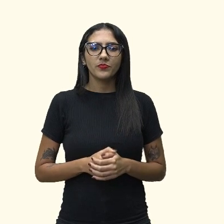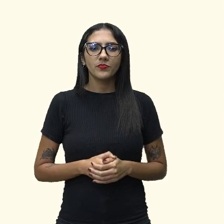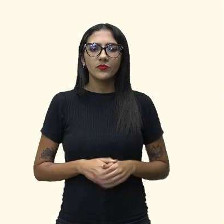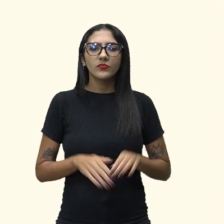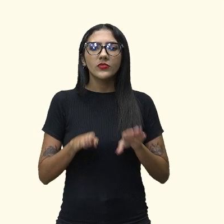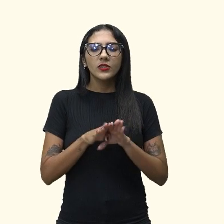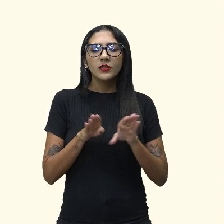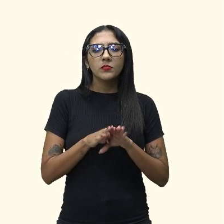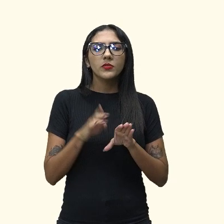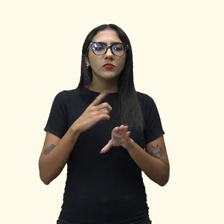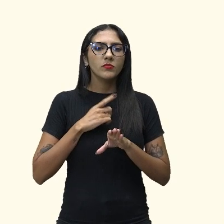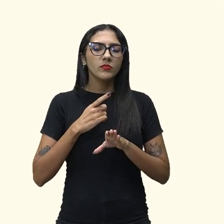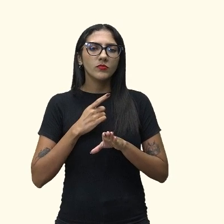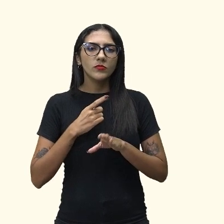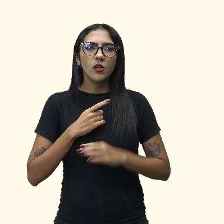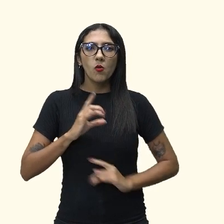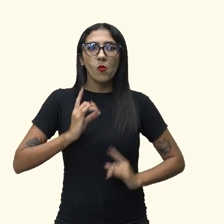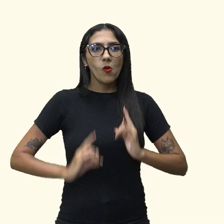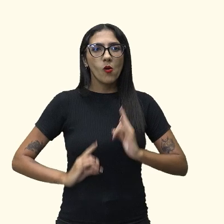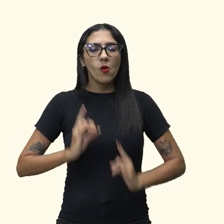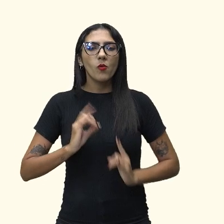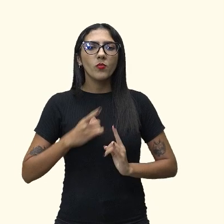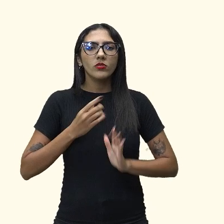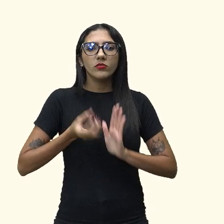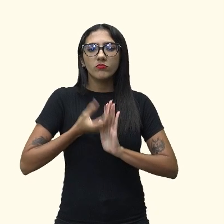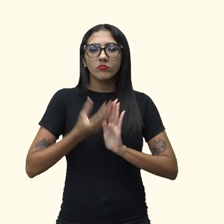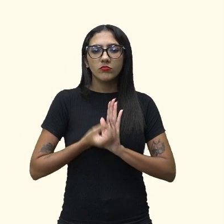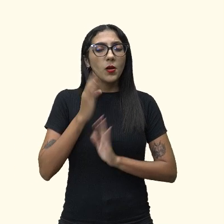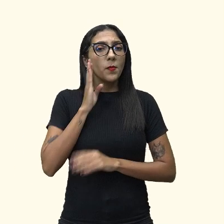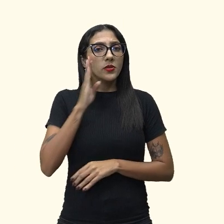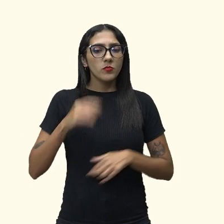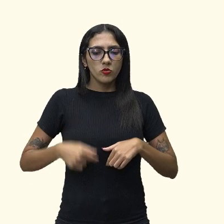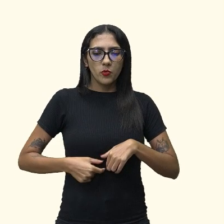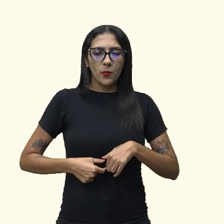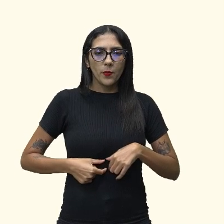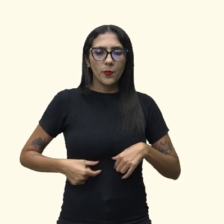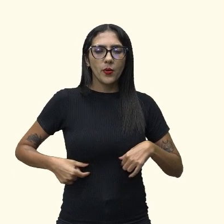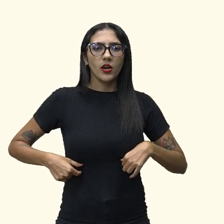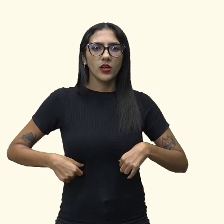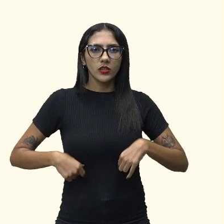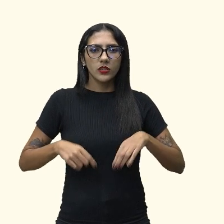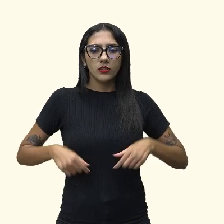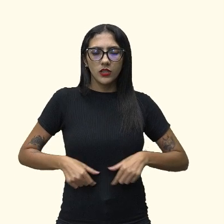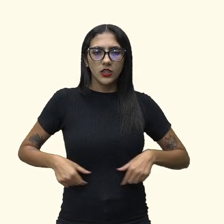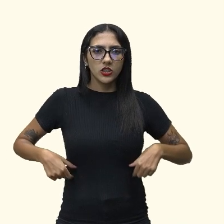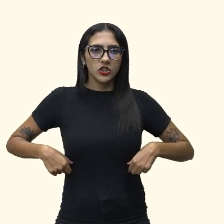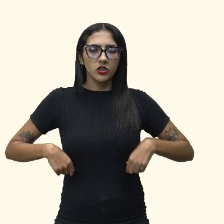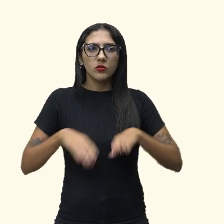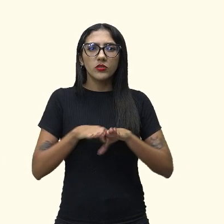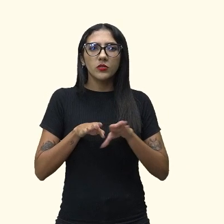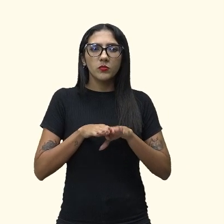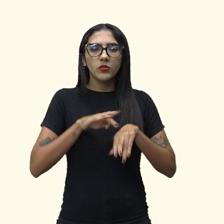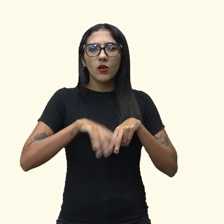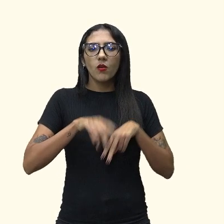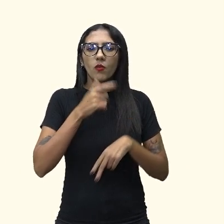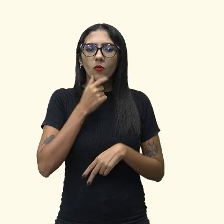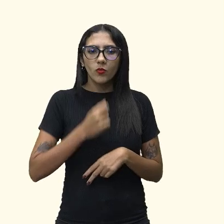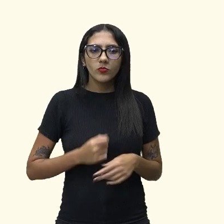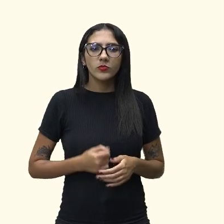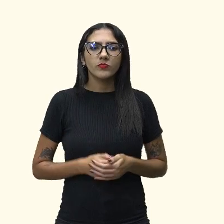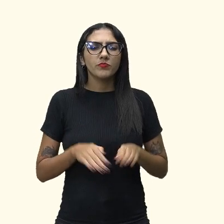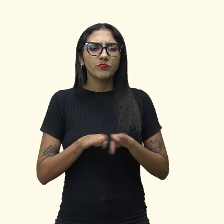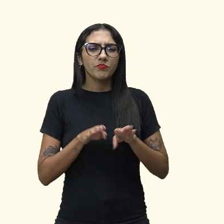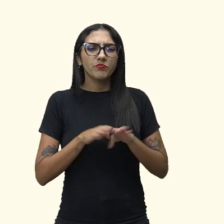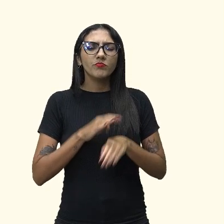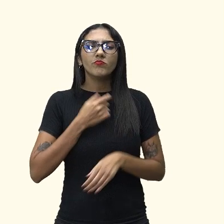os hormônios são produzidos principalmente pelo pâncreas, testículos e ovários, timo, tireoide,